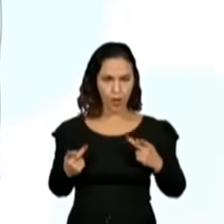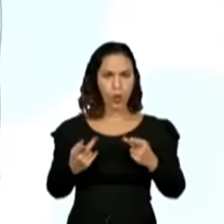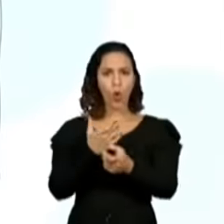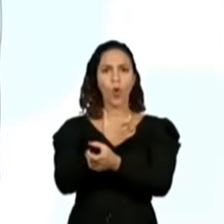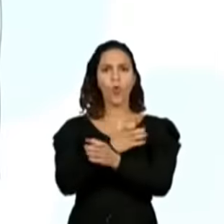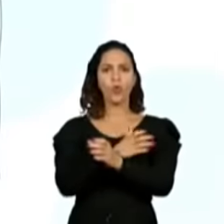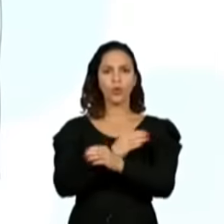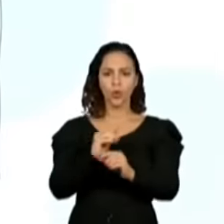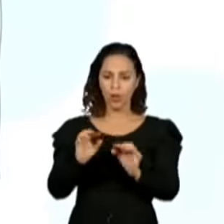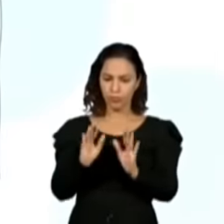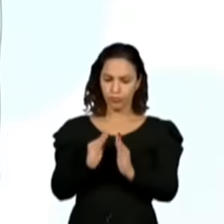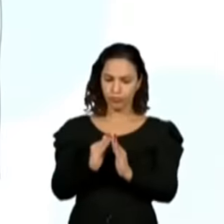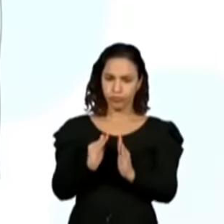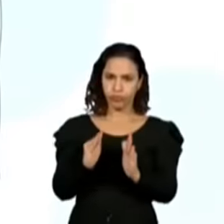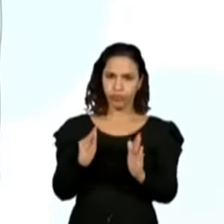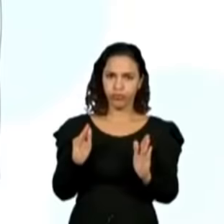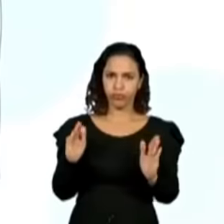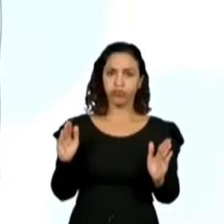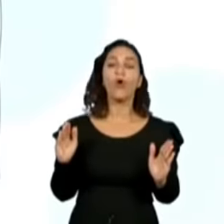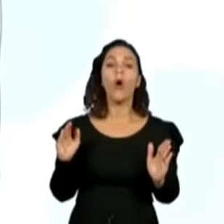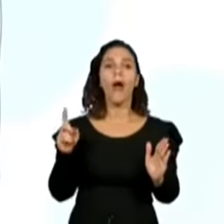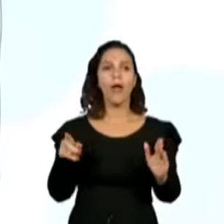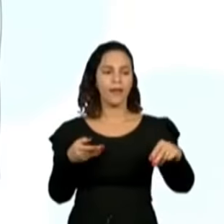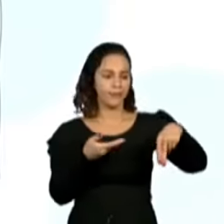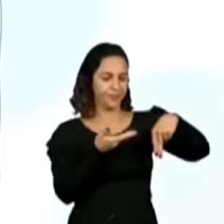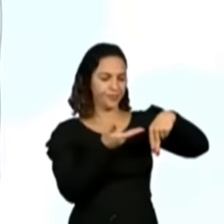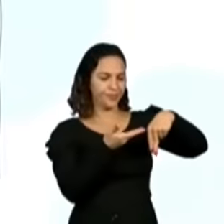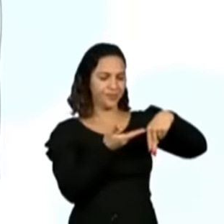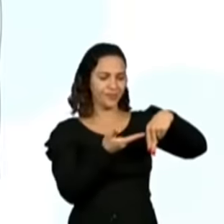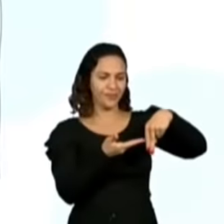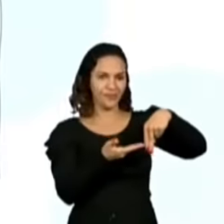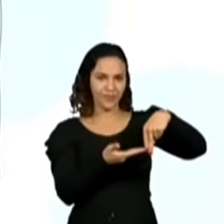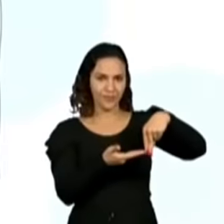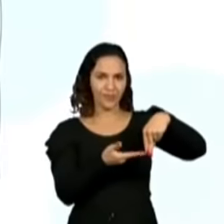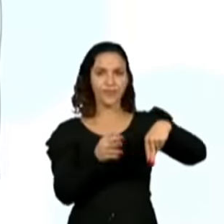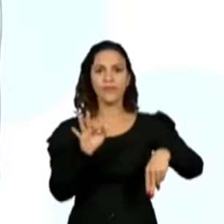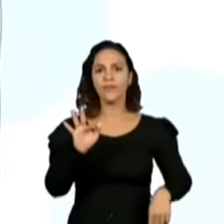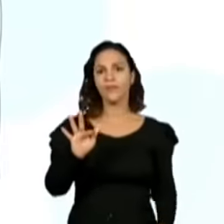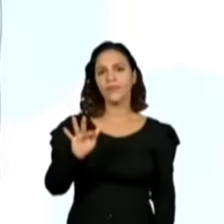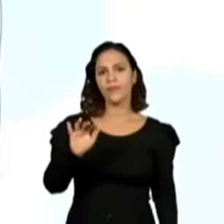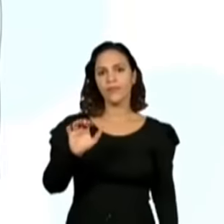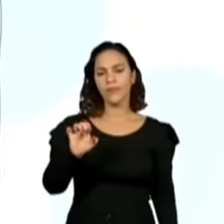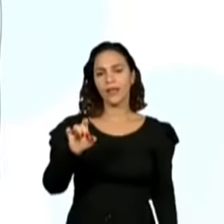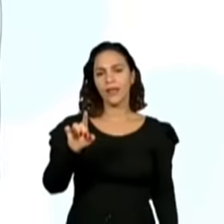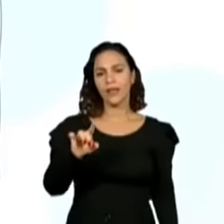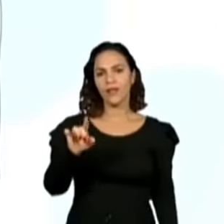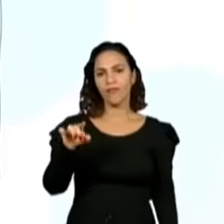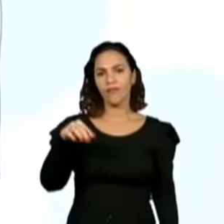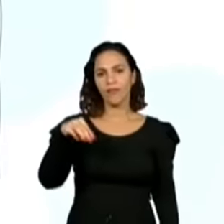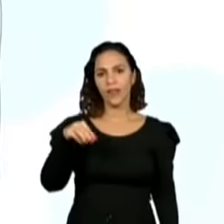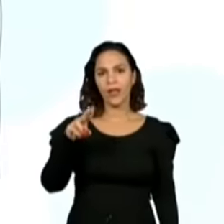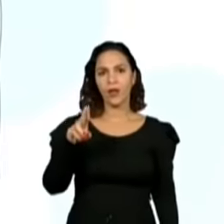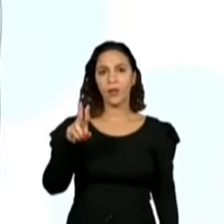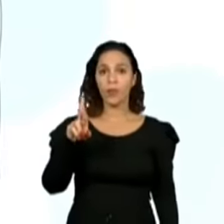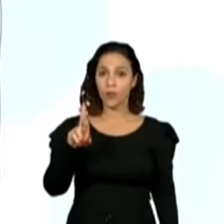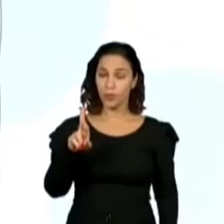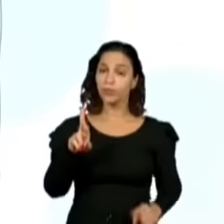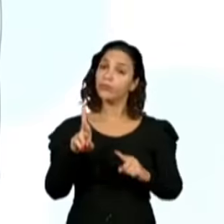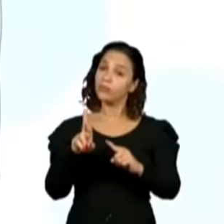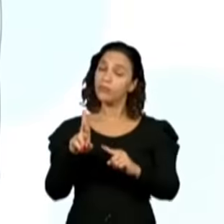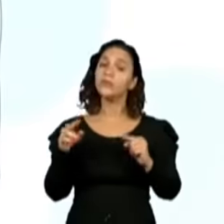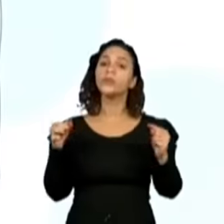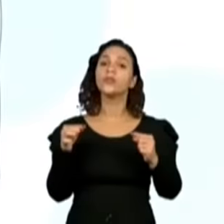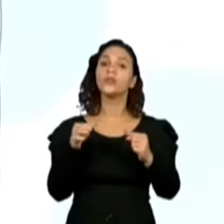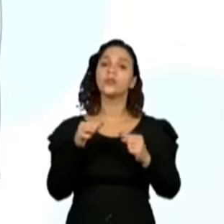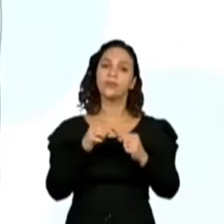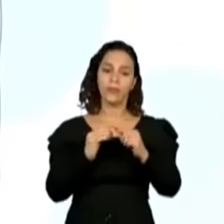o fêmur, que fica na coxa. Pois é, em geral ele é proporcional ao